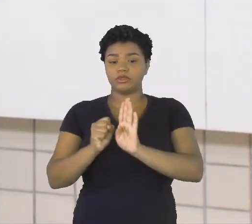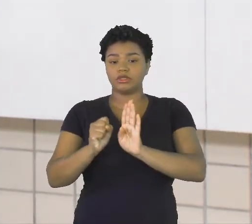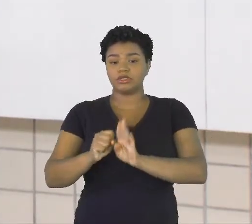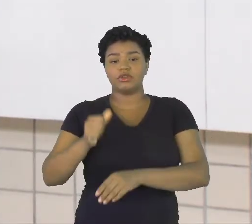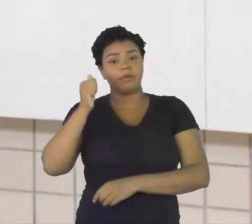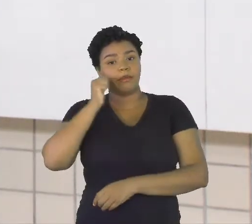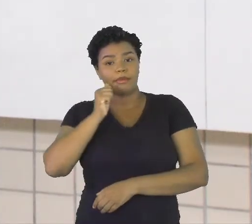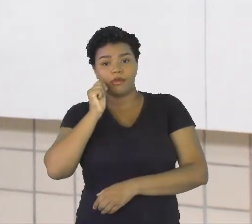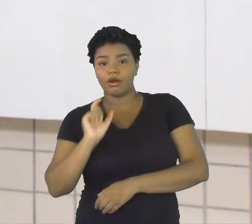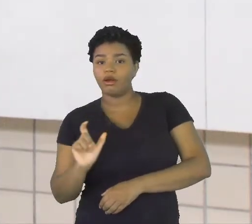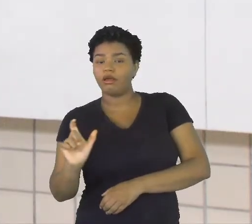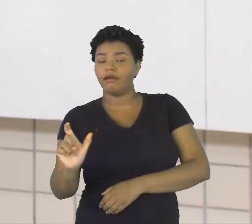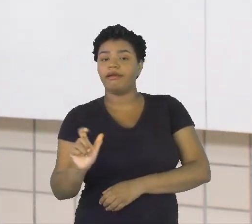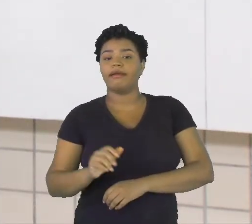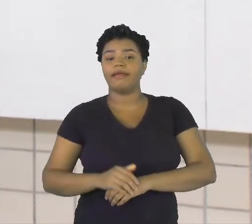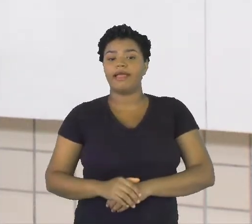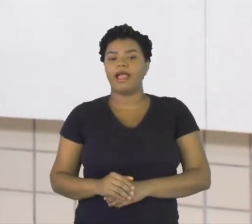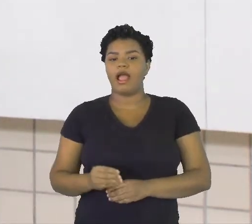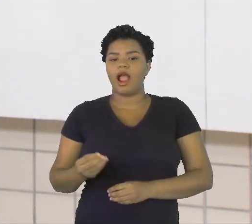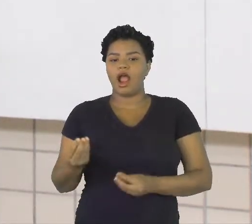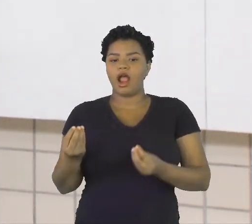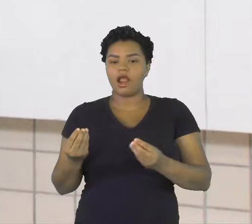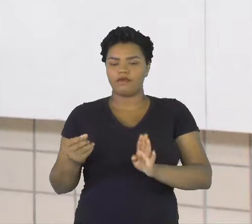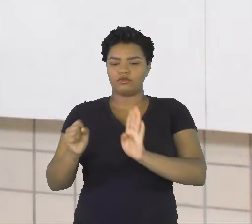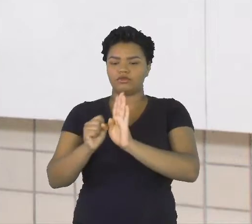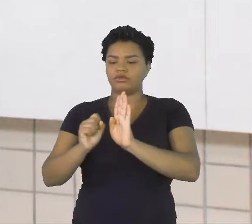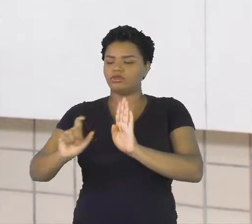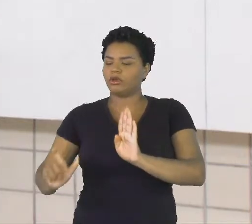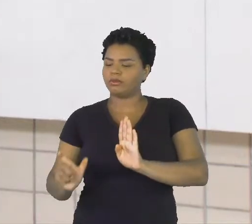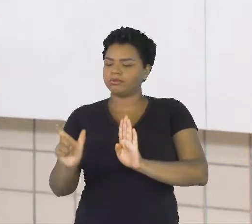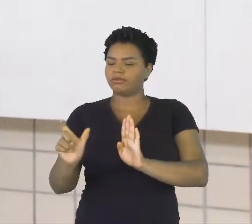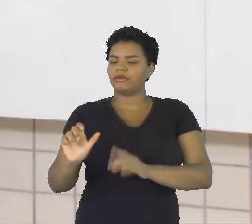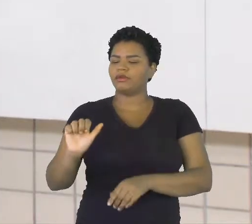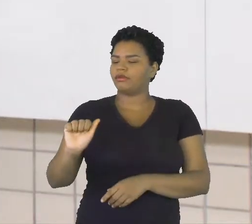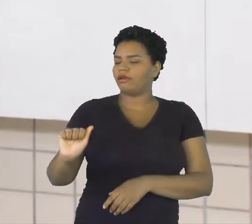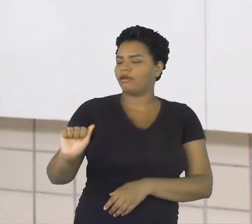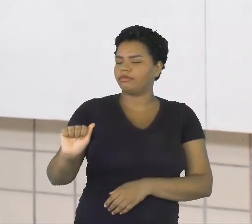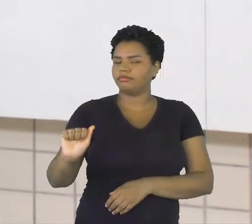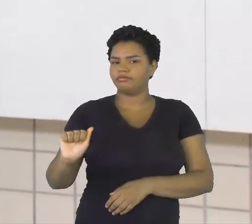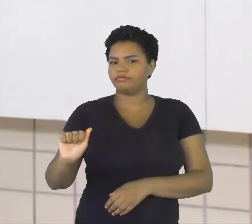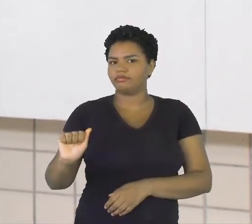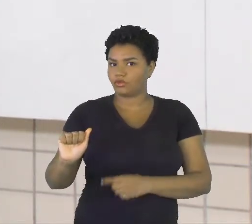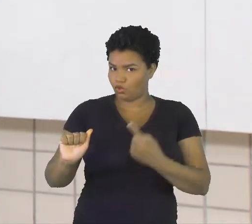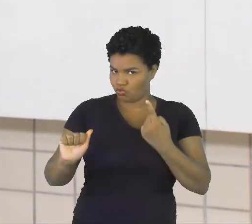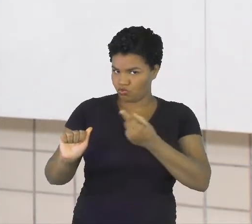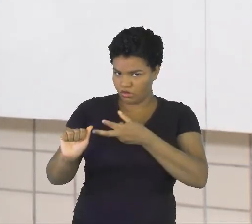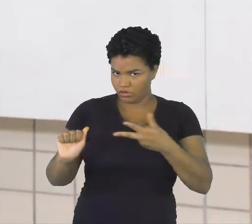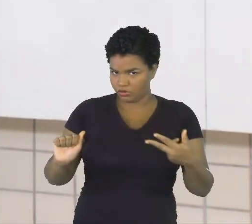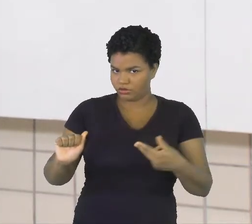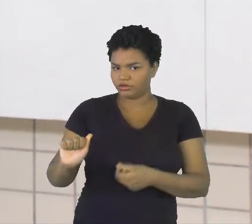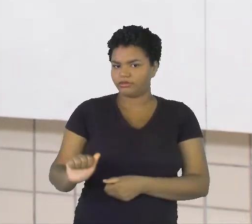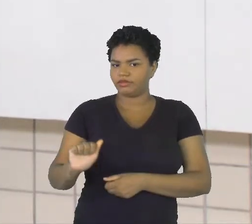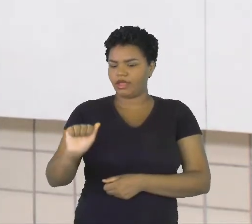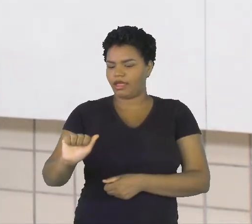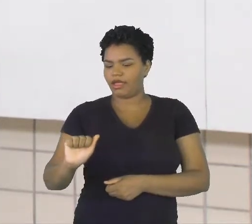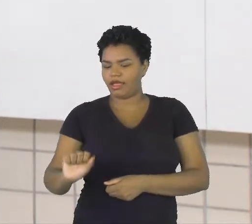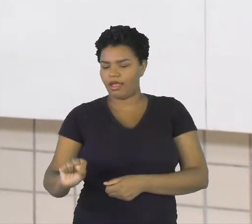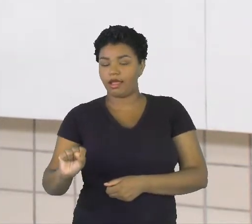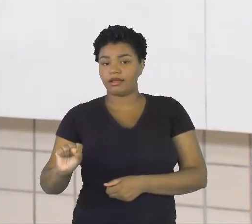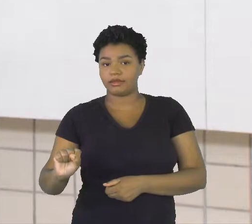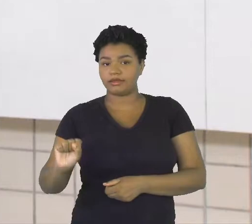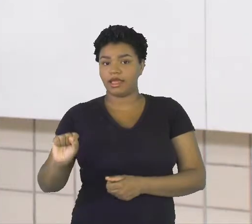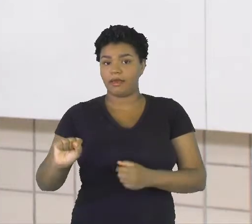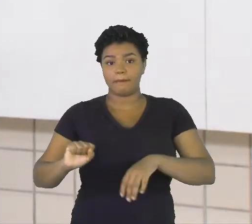eu vou colocar na frente do meu substantivo a quando for um elemento, as quando for mais